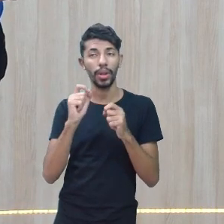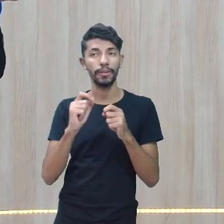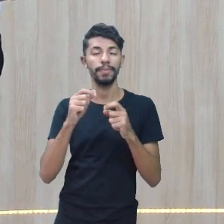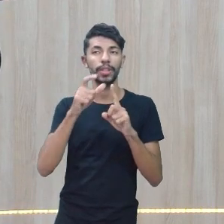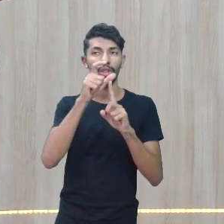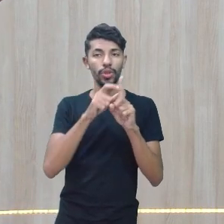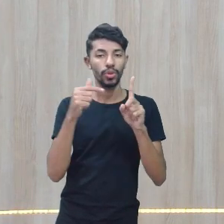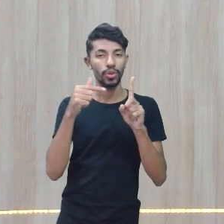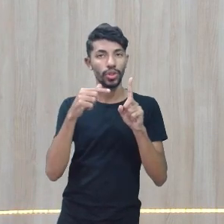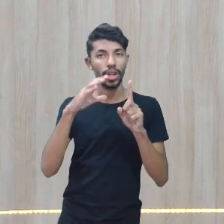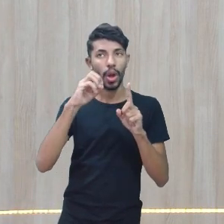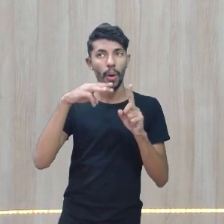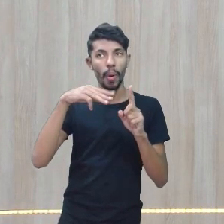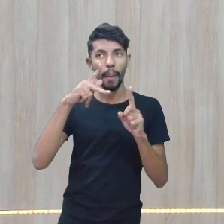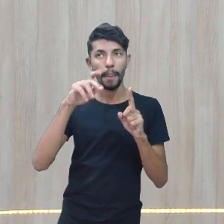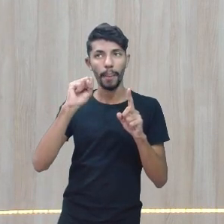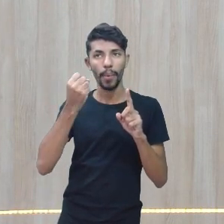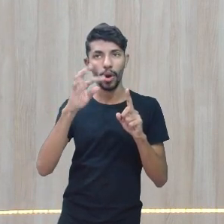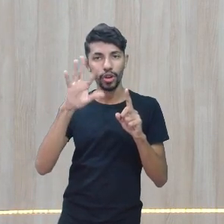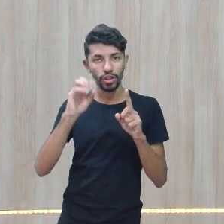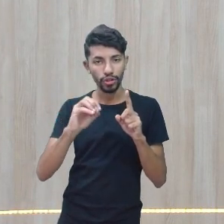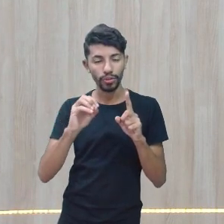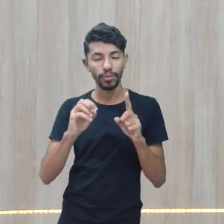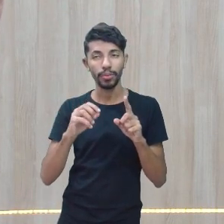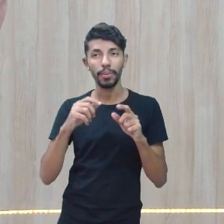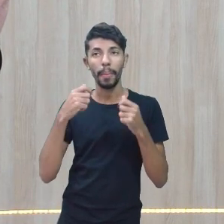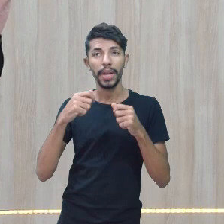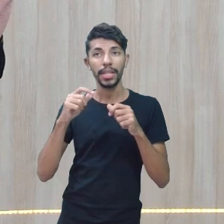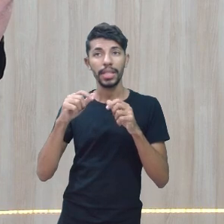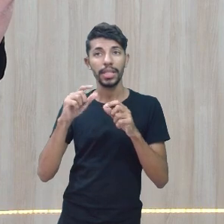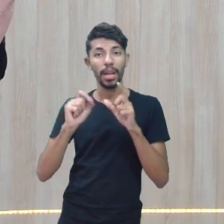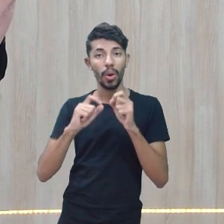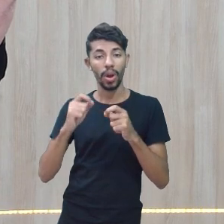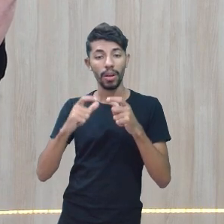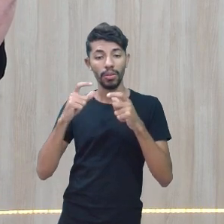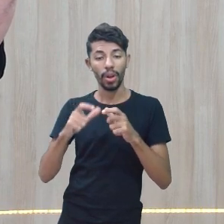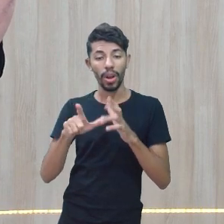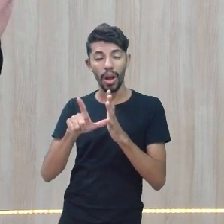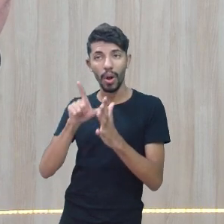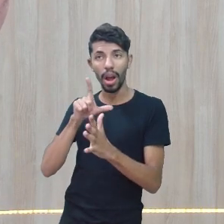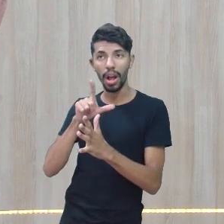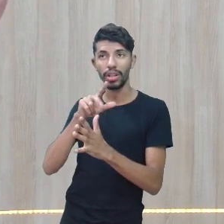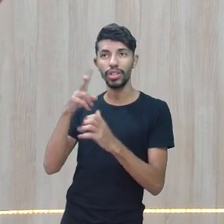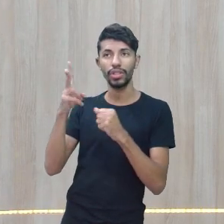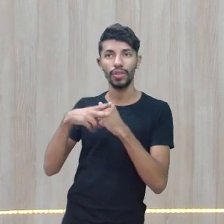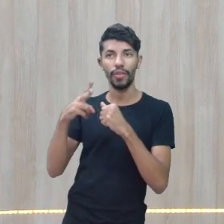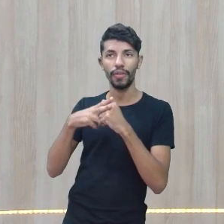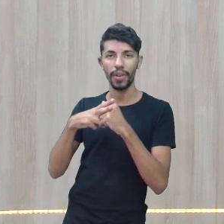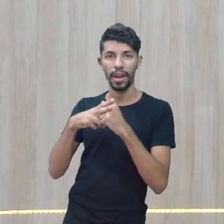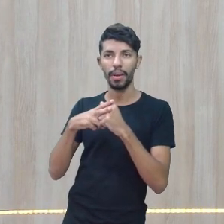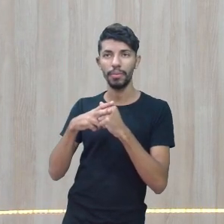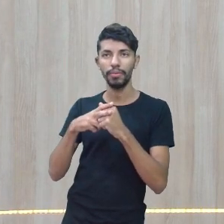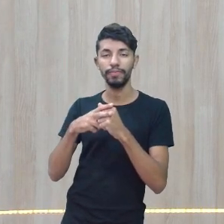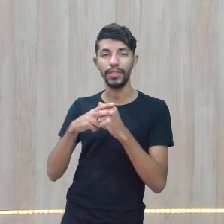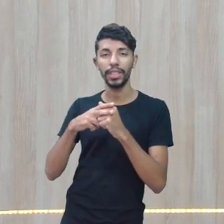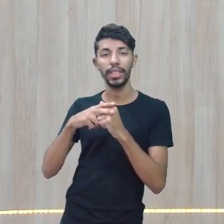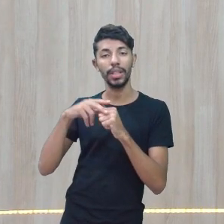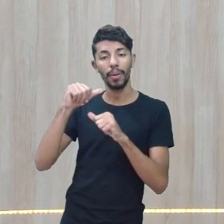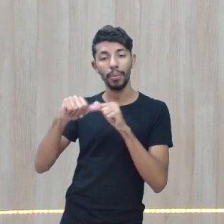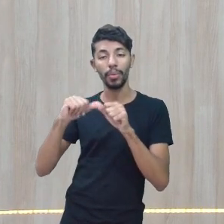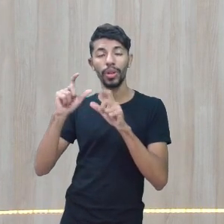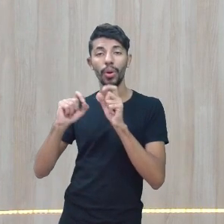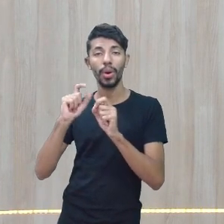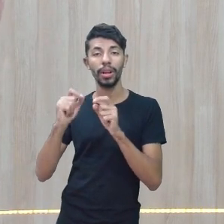é quando o sujeito composto estiver posicionado antes do verbo, este ficará também no